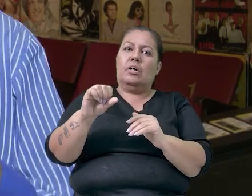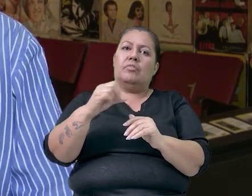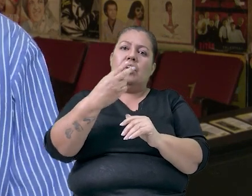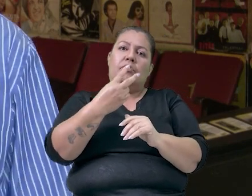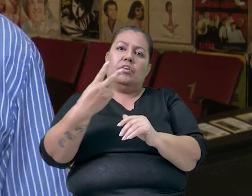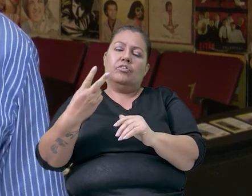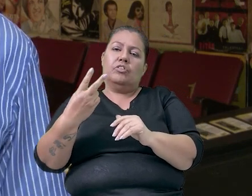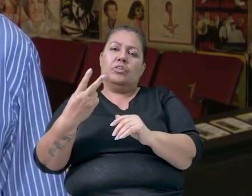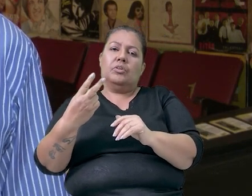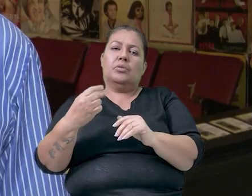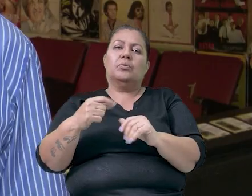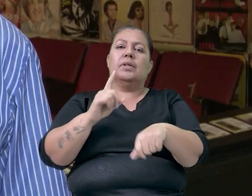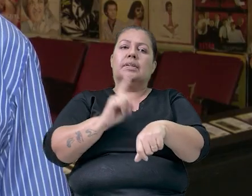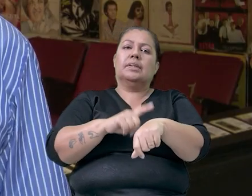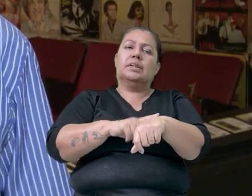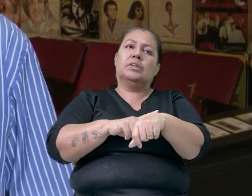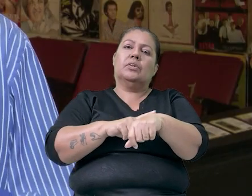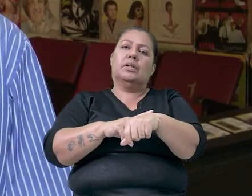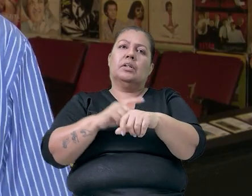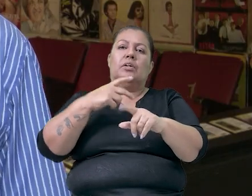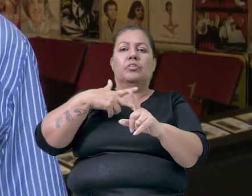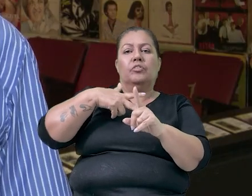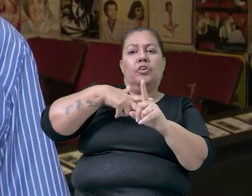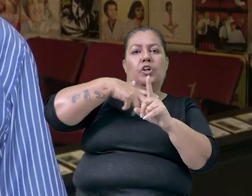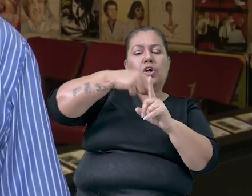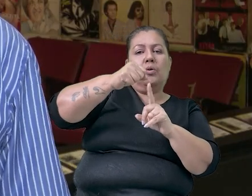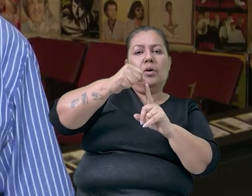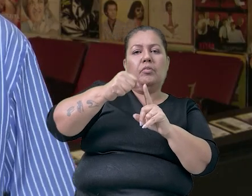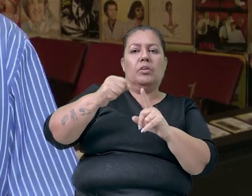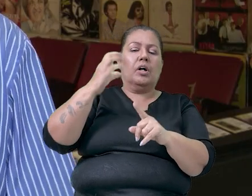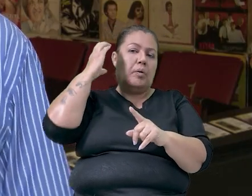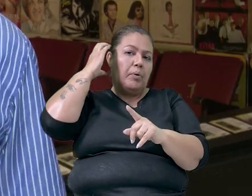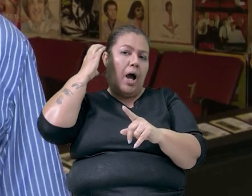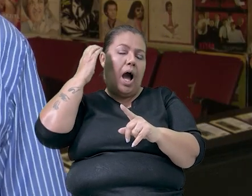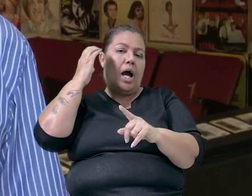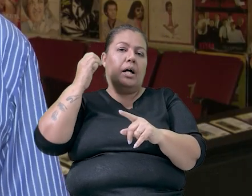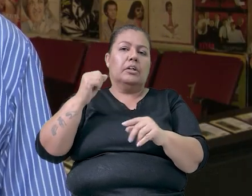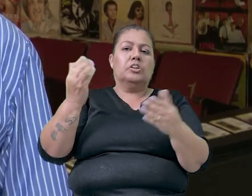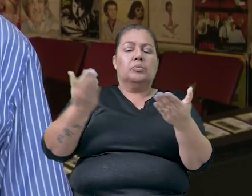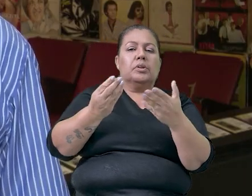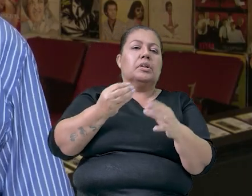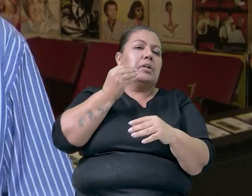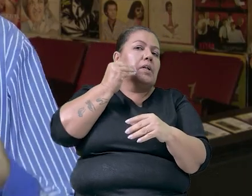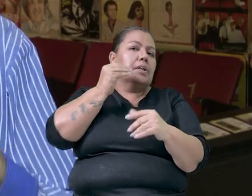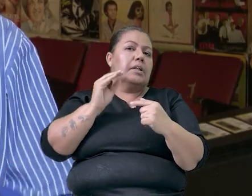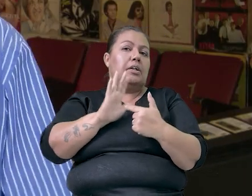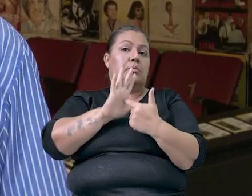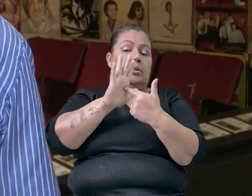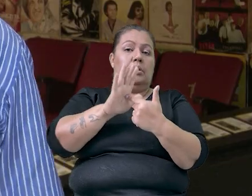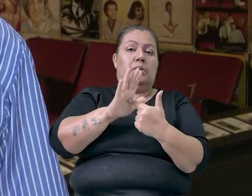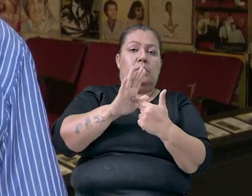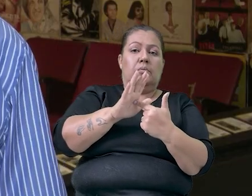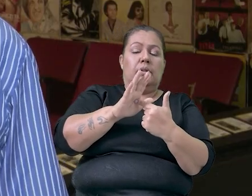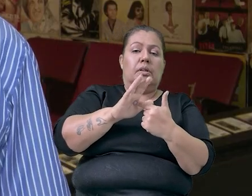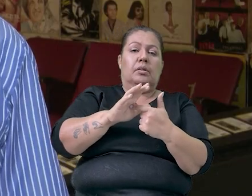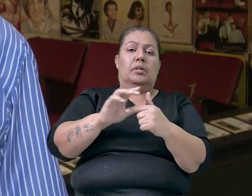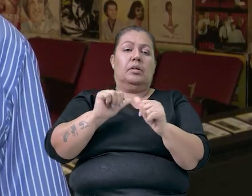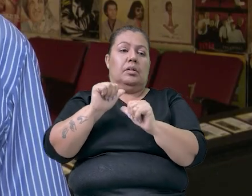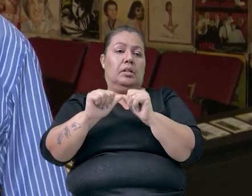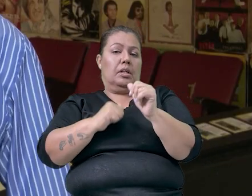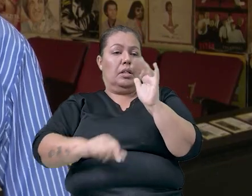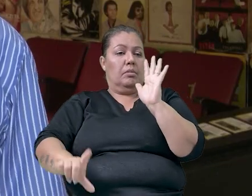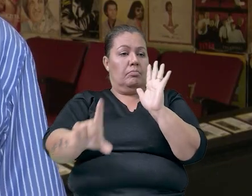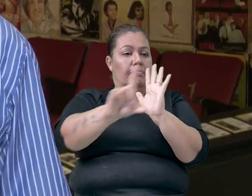horas. A flexibilização foi uma vitória para as emissoras, mas elas agora tentam exibir o programa fora do intervalo previsto na